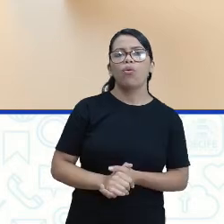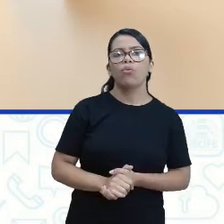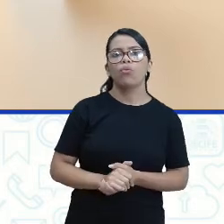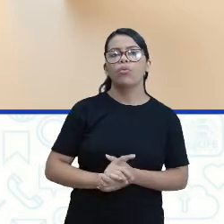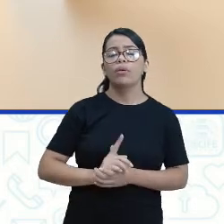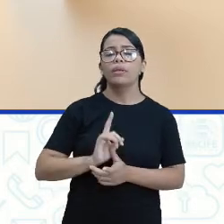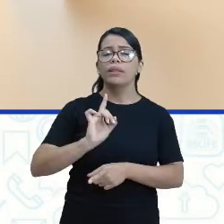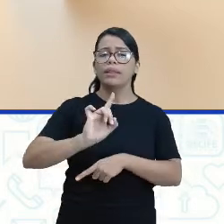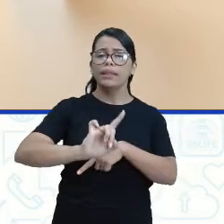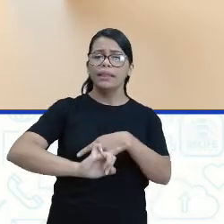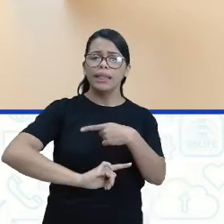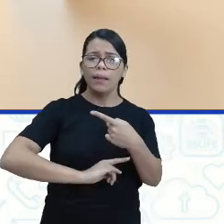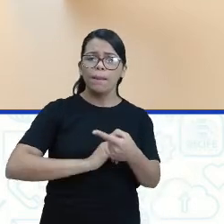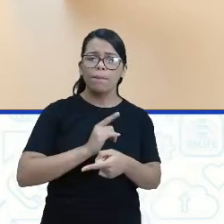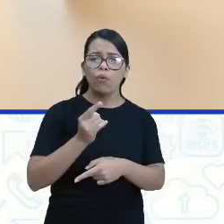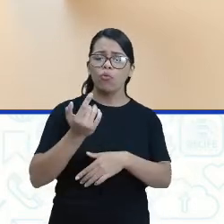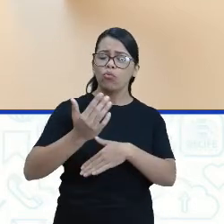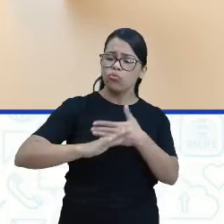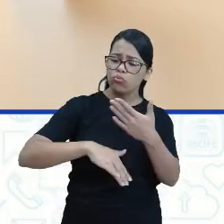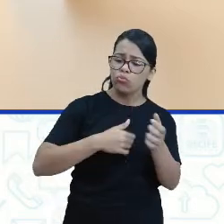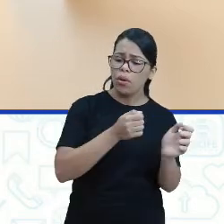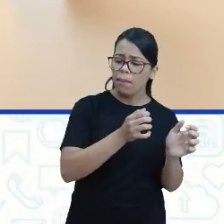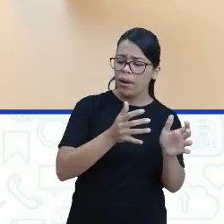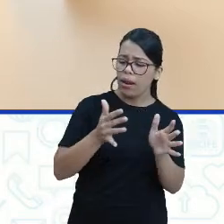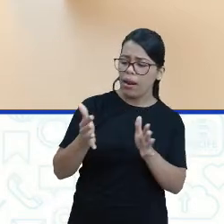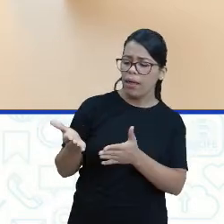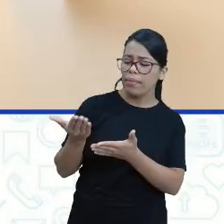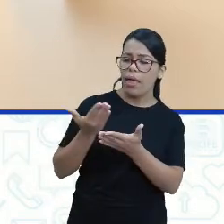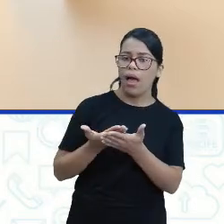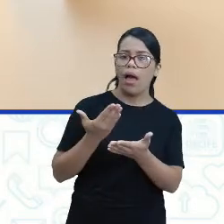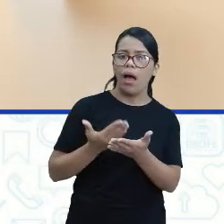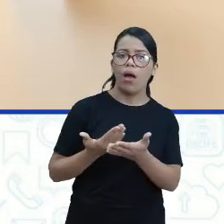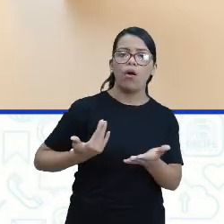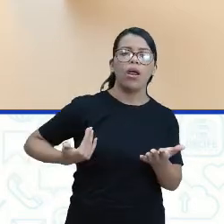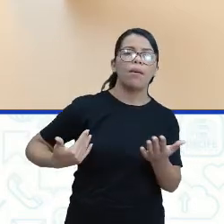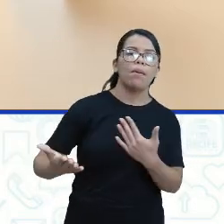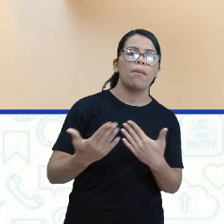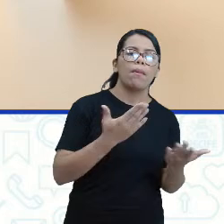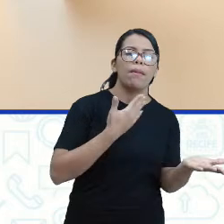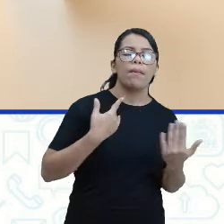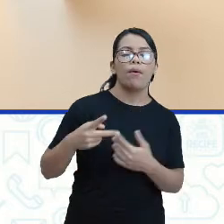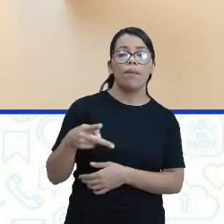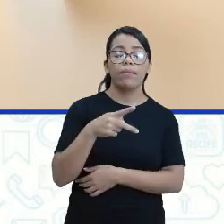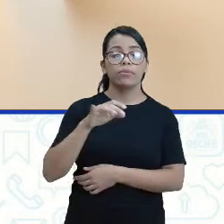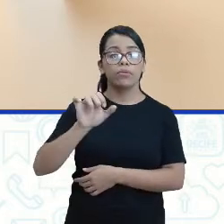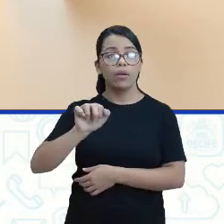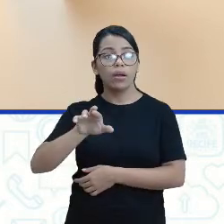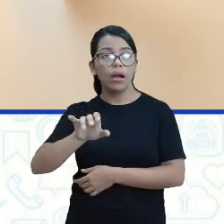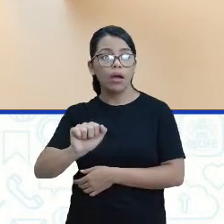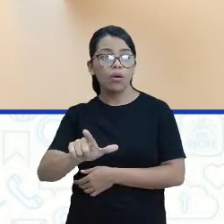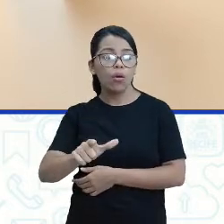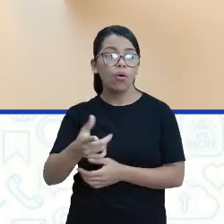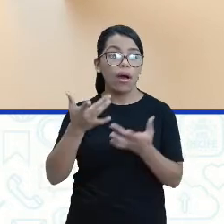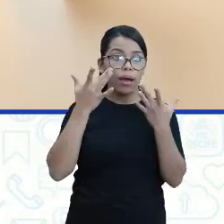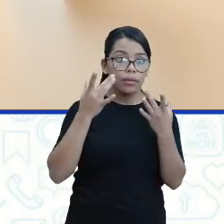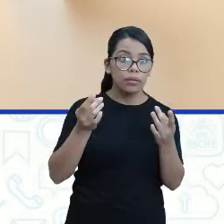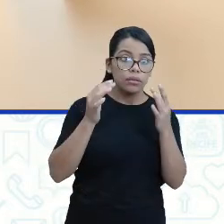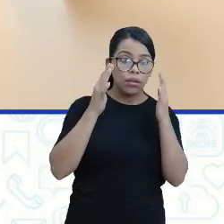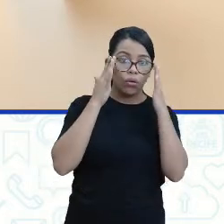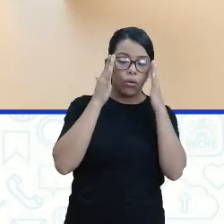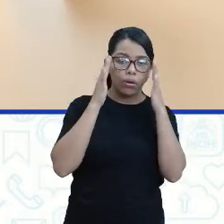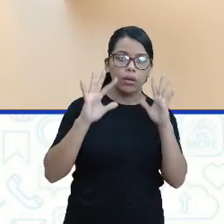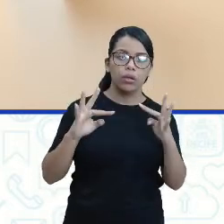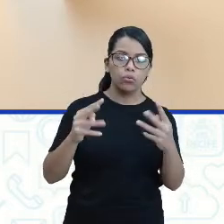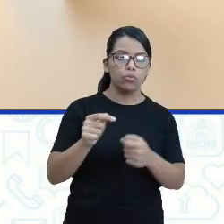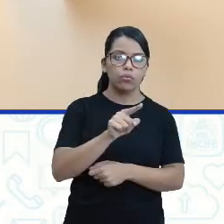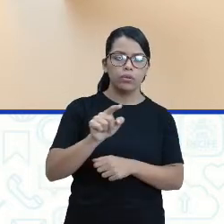E depois, no decorrer da aula, vocês vão discutindo aí com a professora Carol, prestando atenção, e vocês poderão mudar, né?